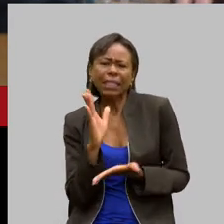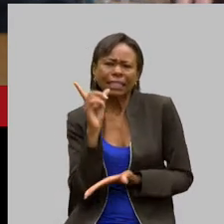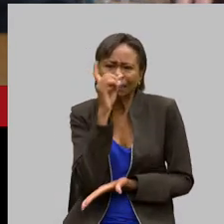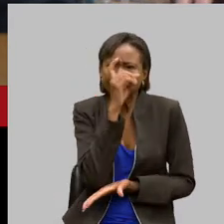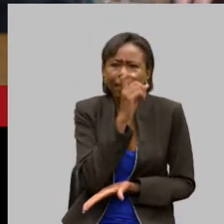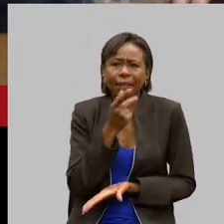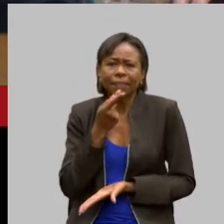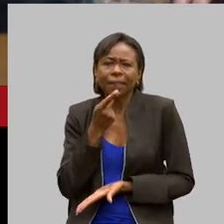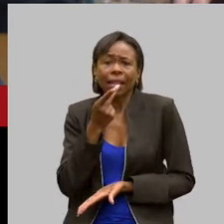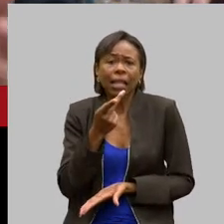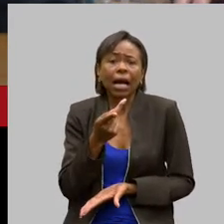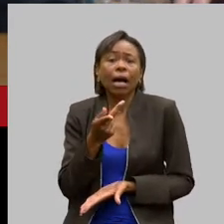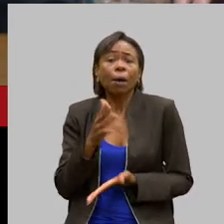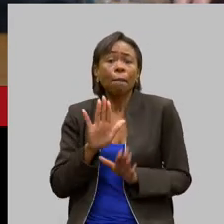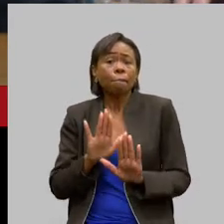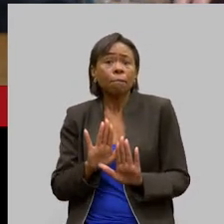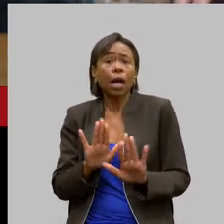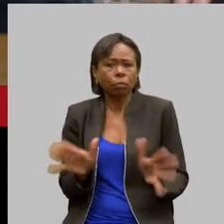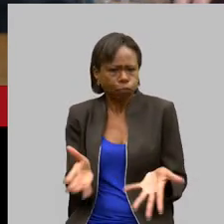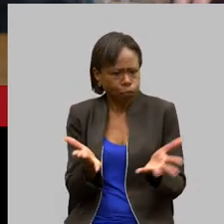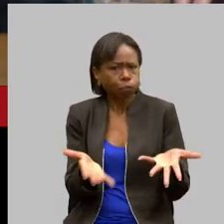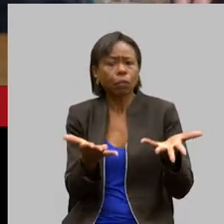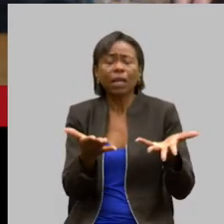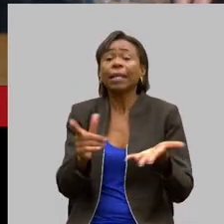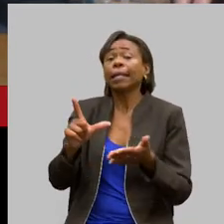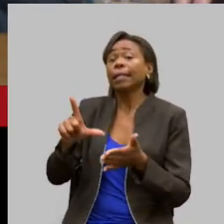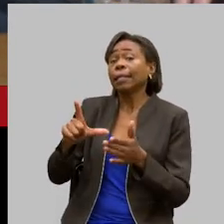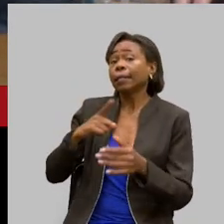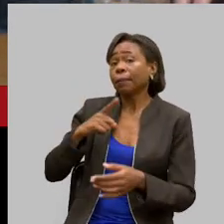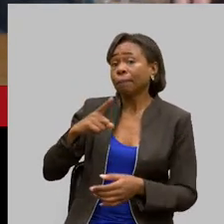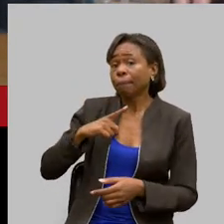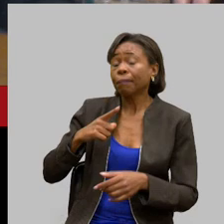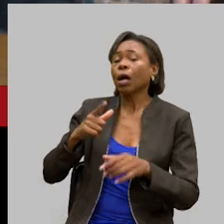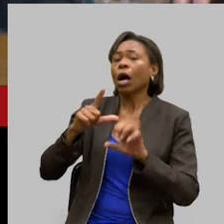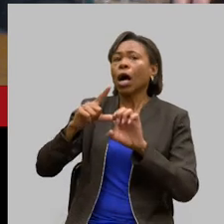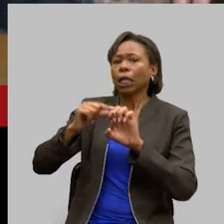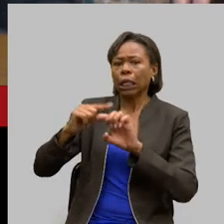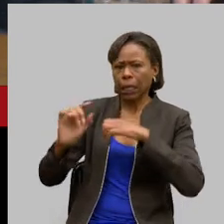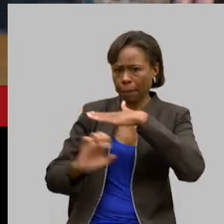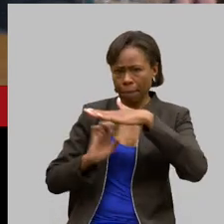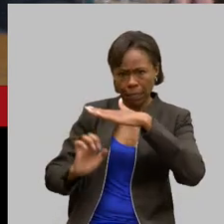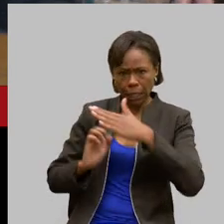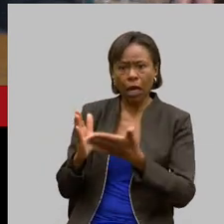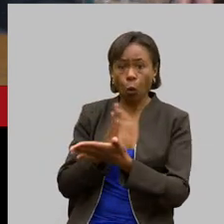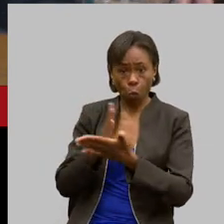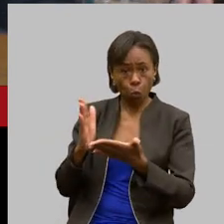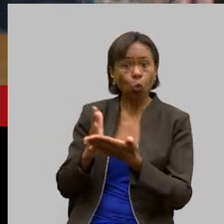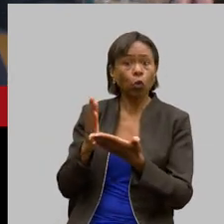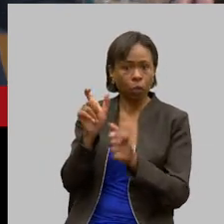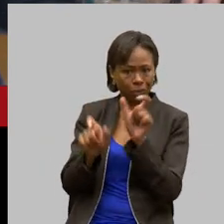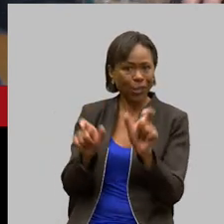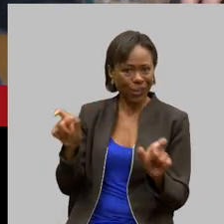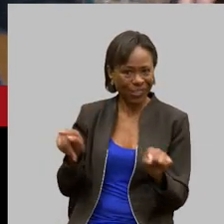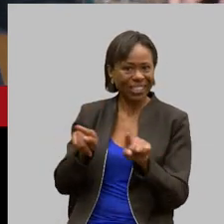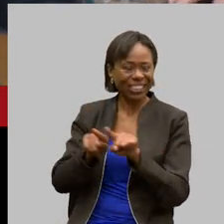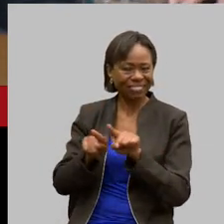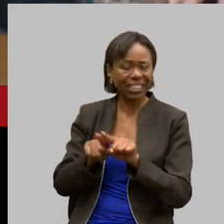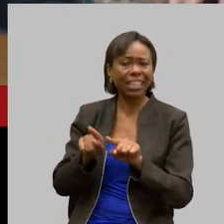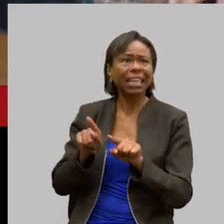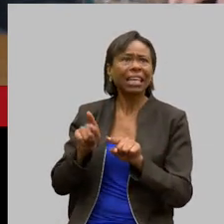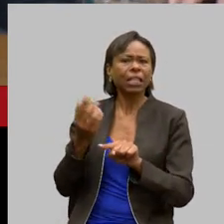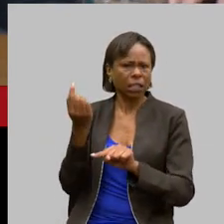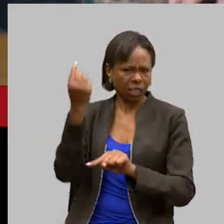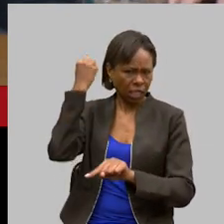motivadas nós tínhamos também alguns empresários durante aquela audiência pública e o alguns